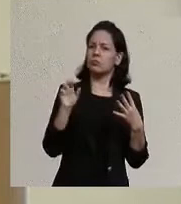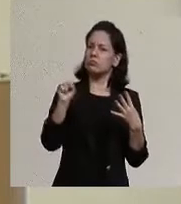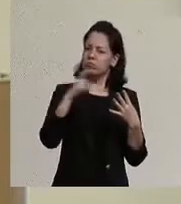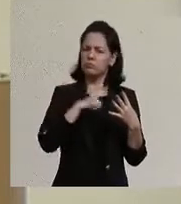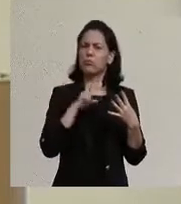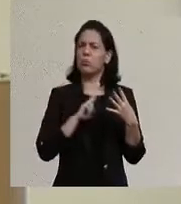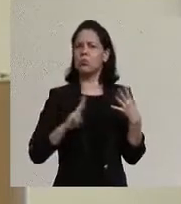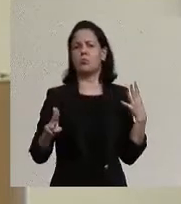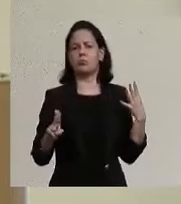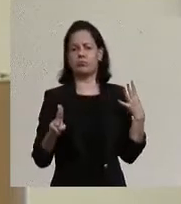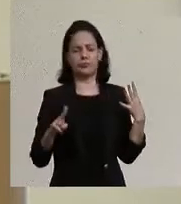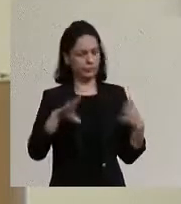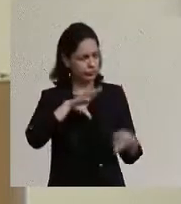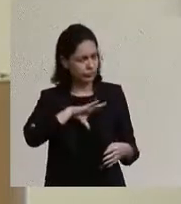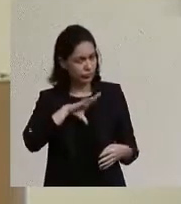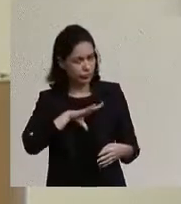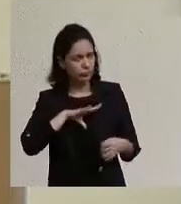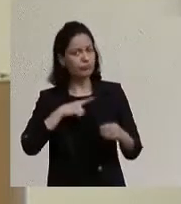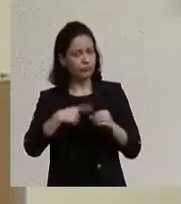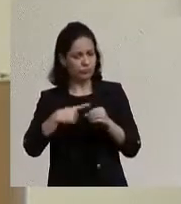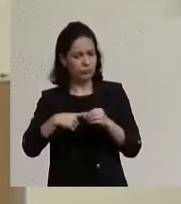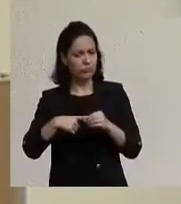E quero também dizer